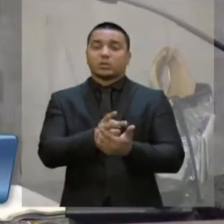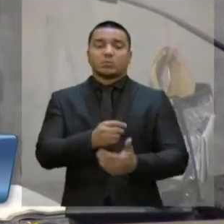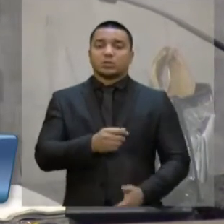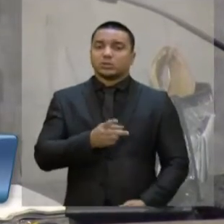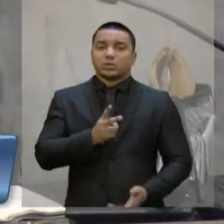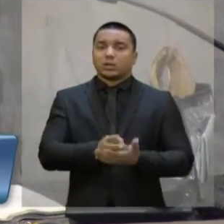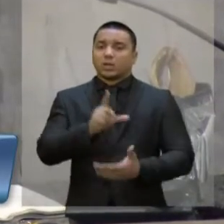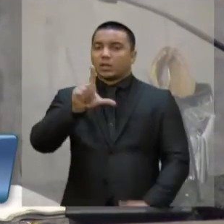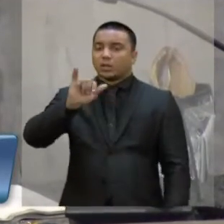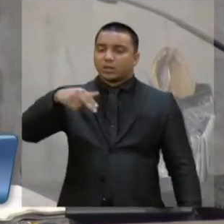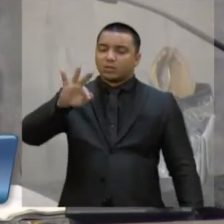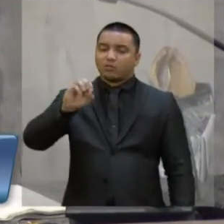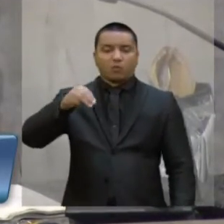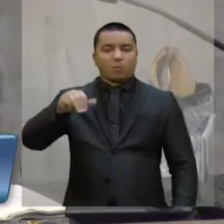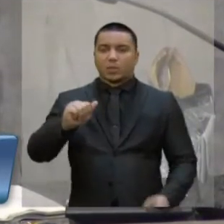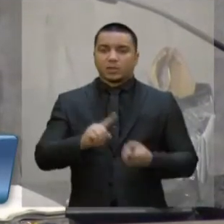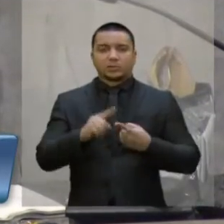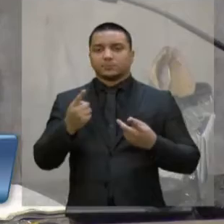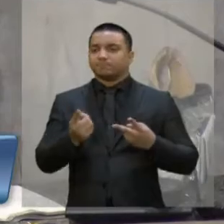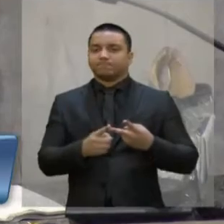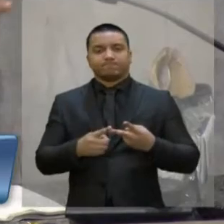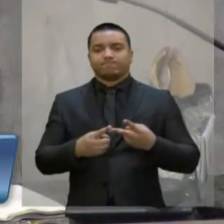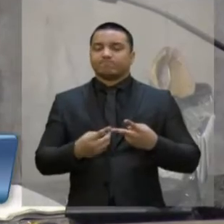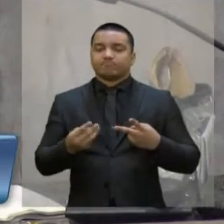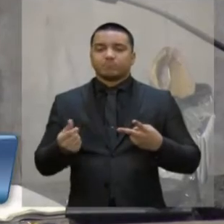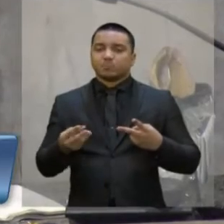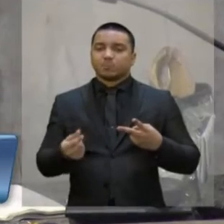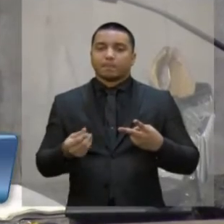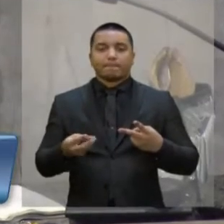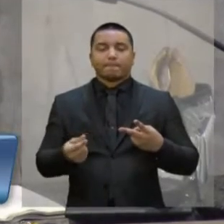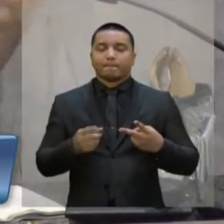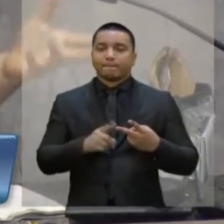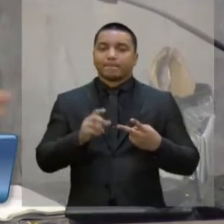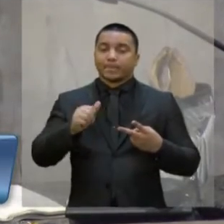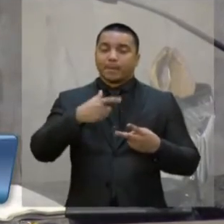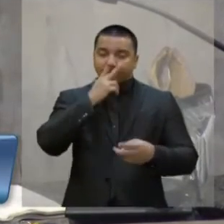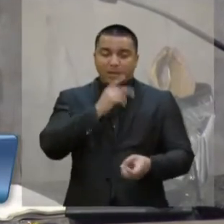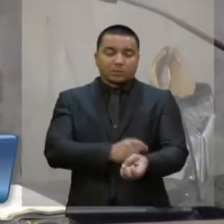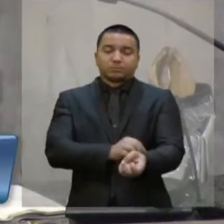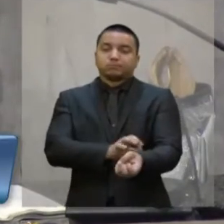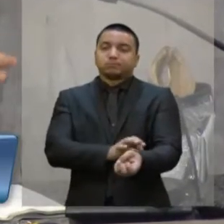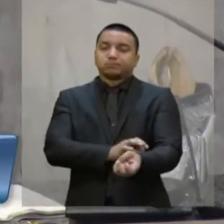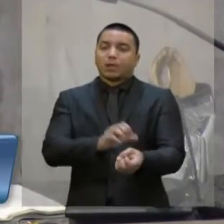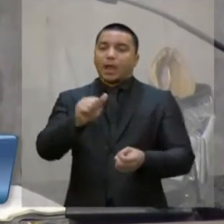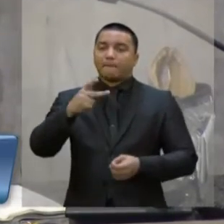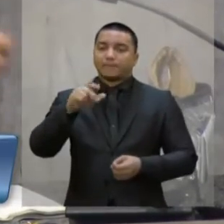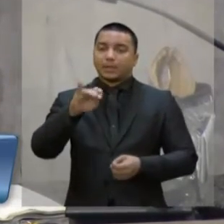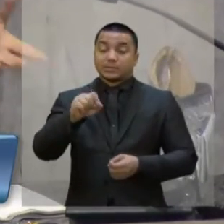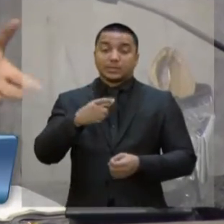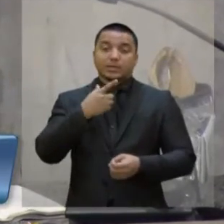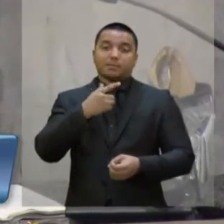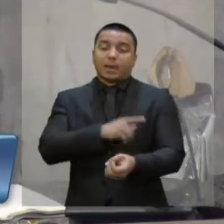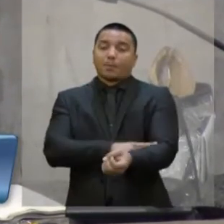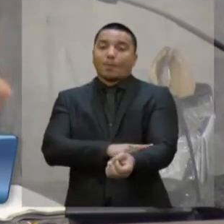um linfoma, vai ter sempre uma anemia aplásica, que muitas vezes